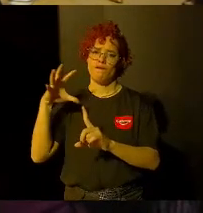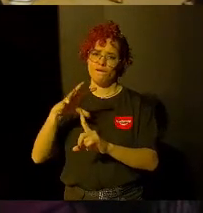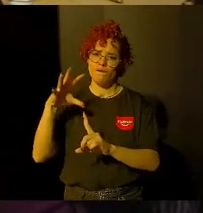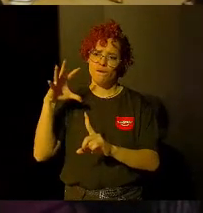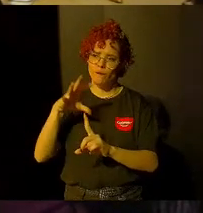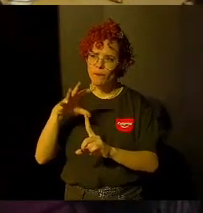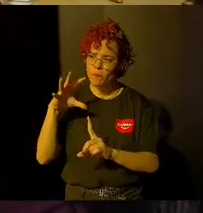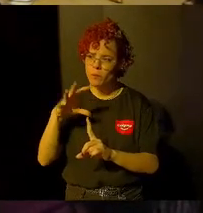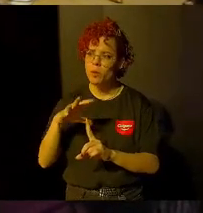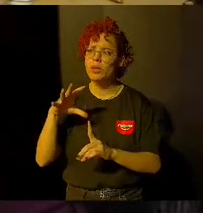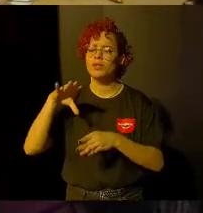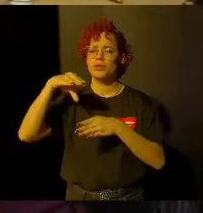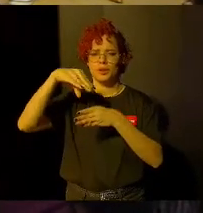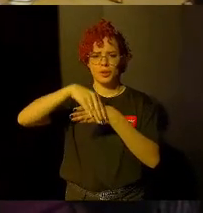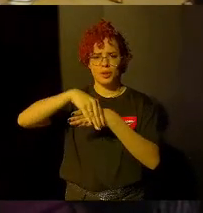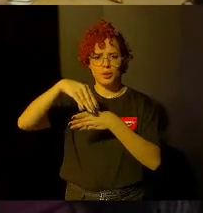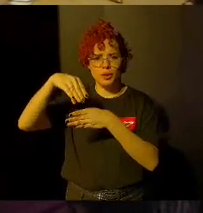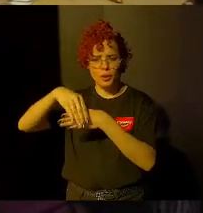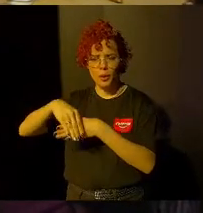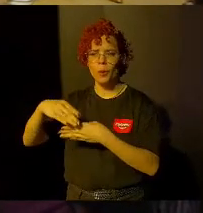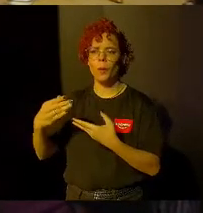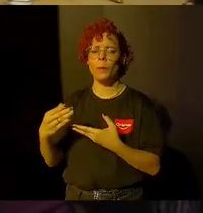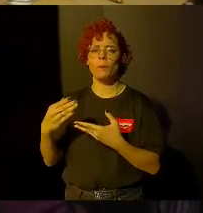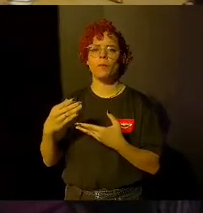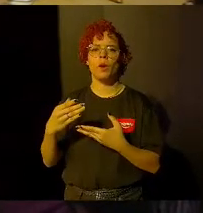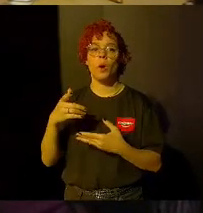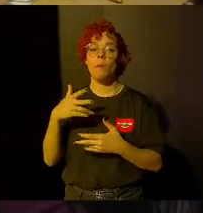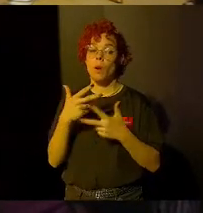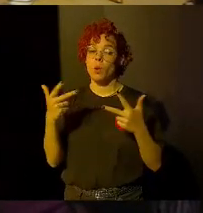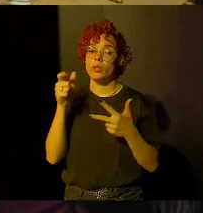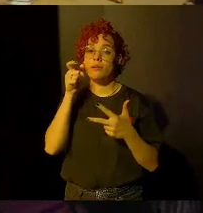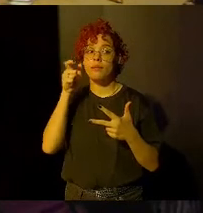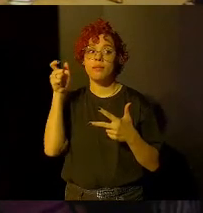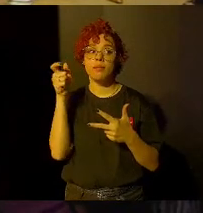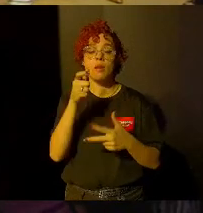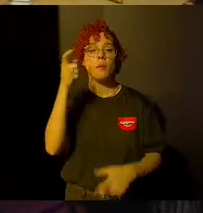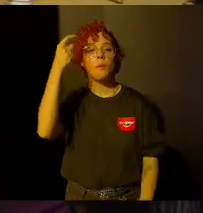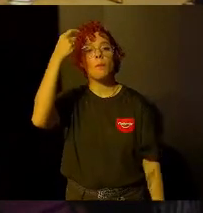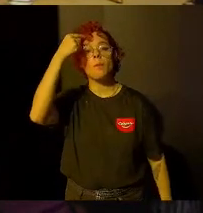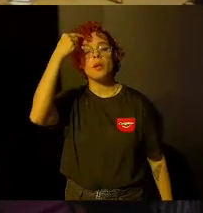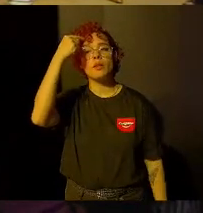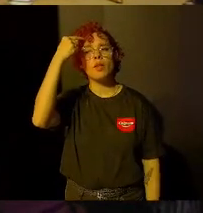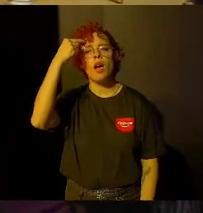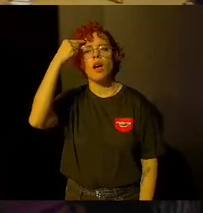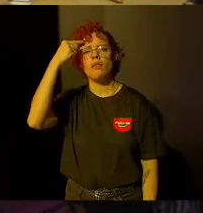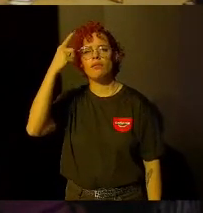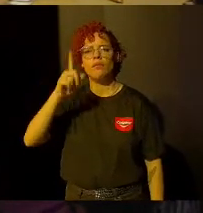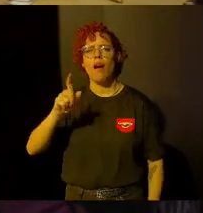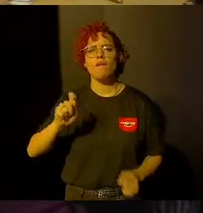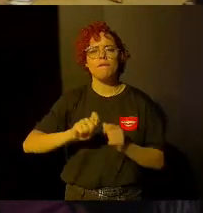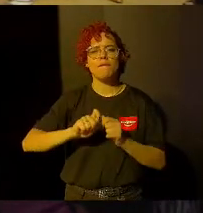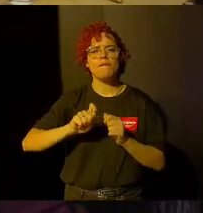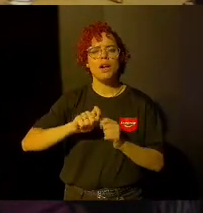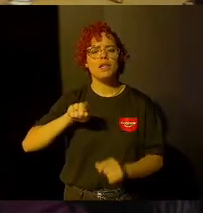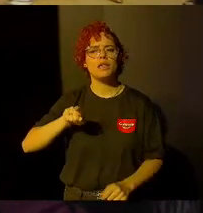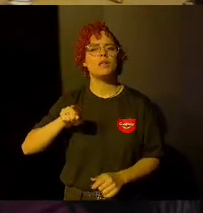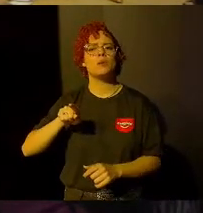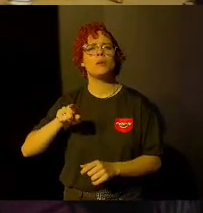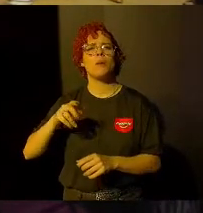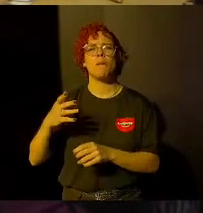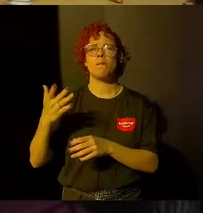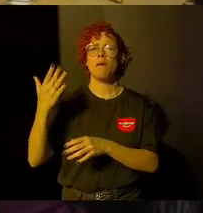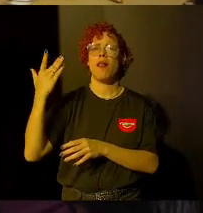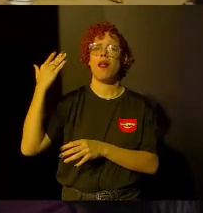editores né identificar um nicho interessante mas de pensar naquele hernán faz isso desde os anos 80